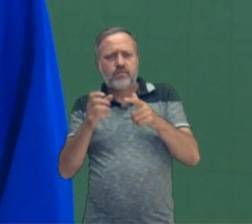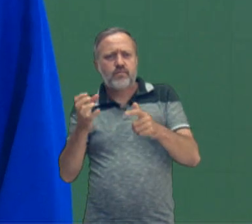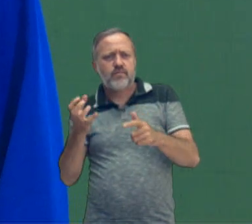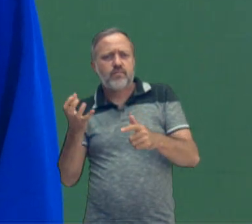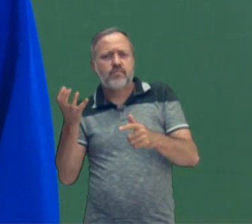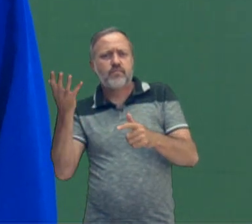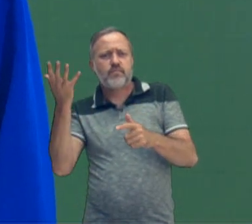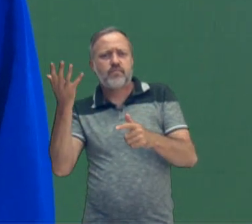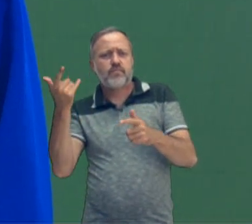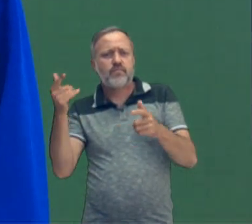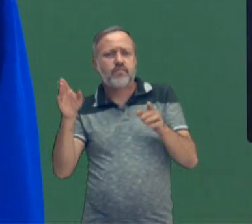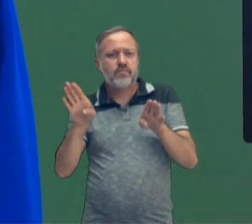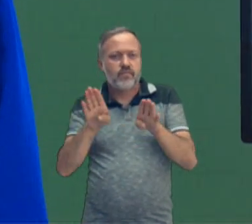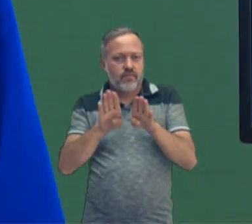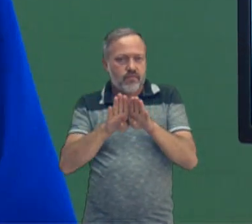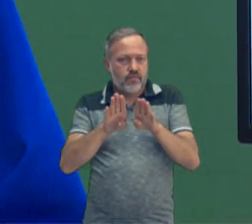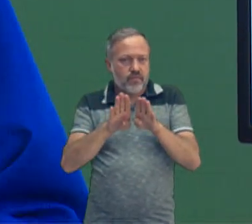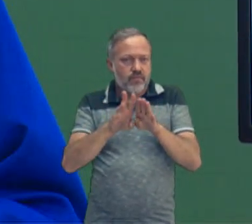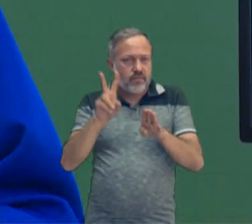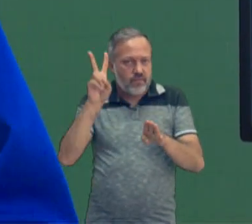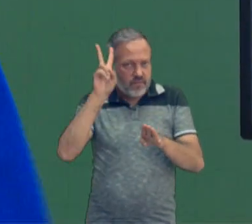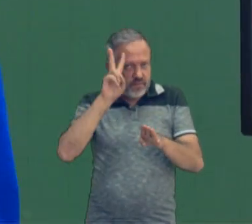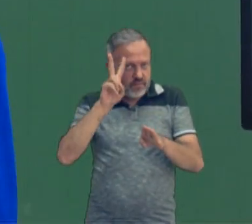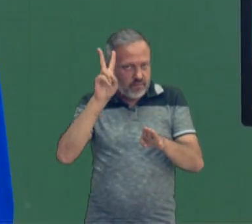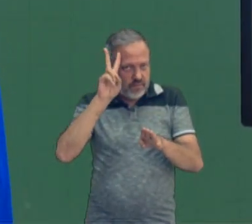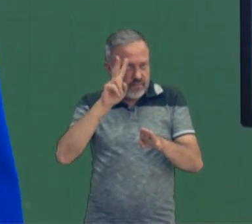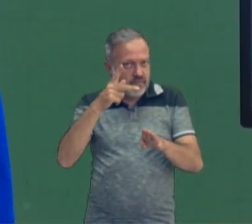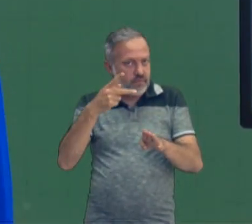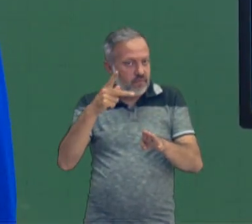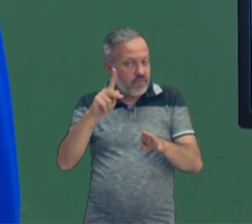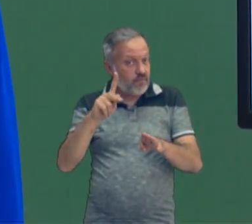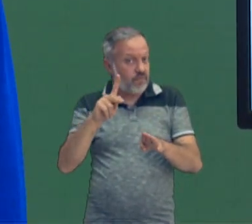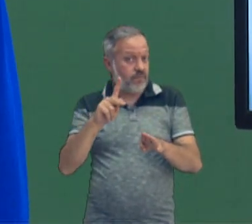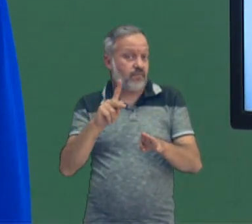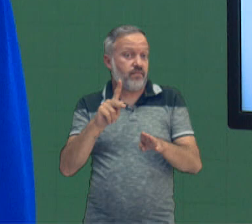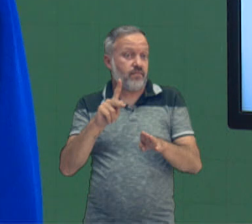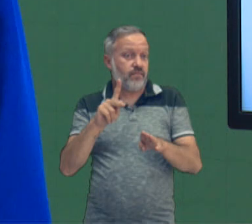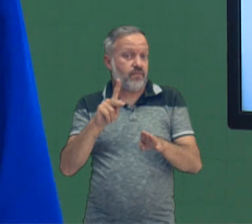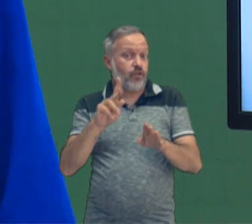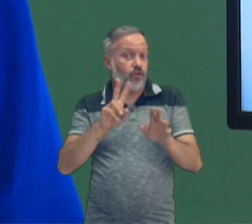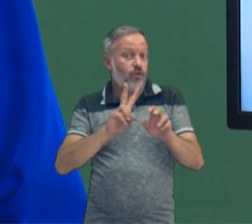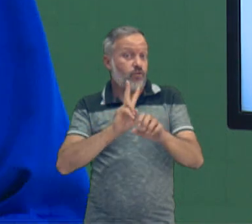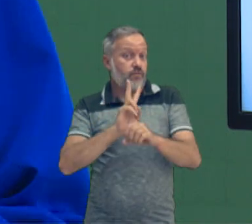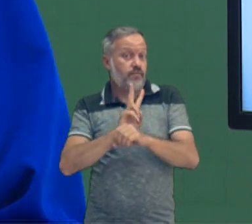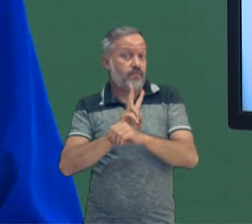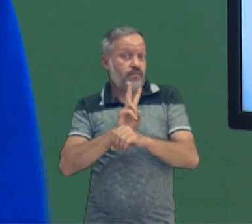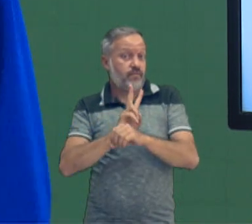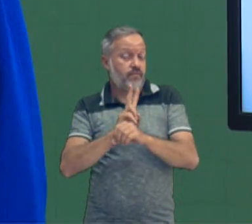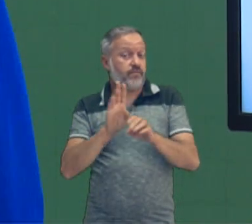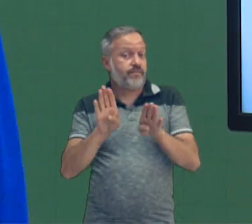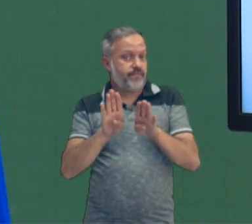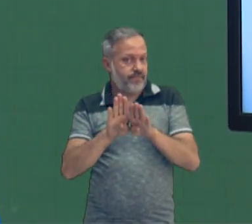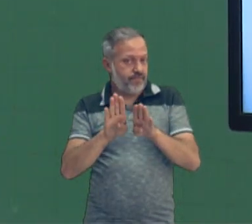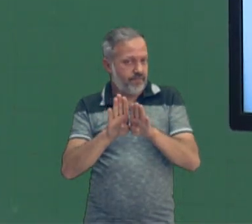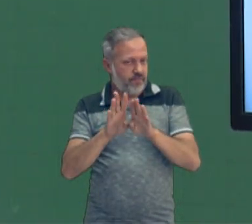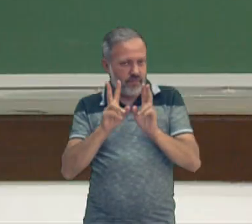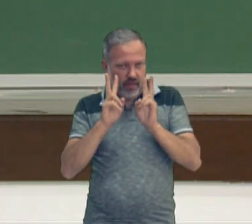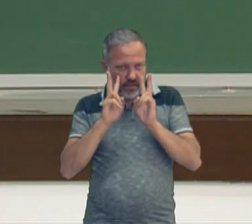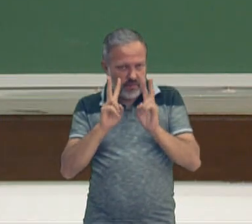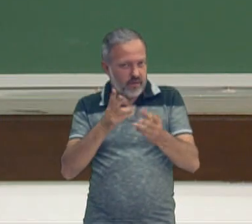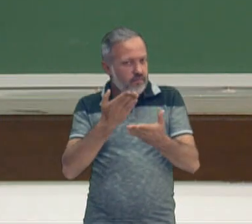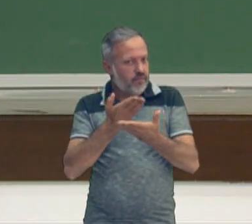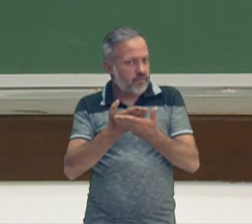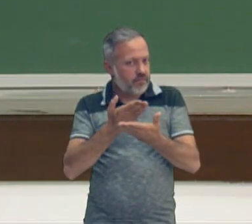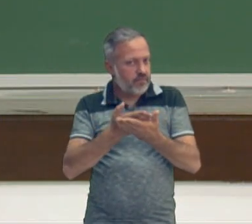possa também estar lembrando das suas proteções, que você possa estar acompanhando as aulas aí junto